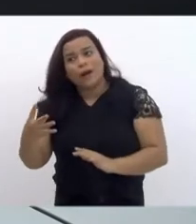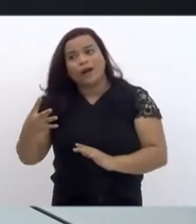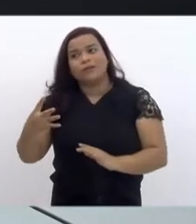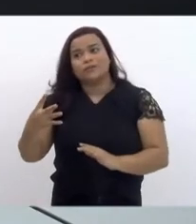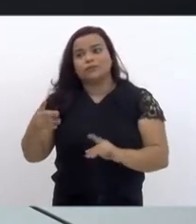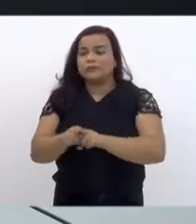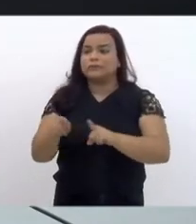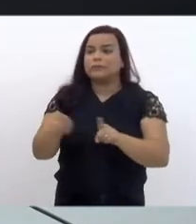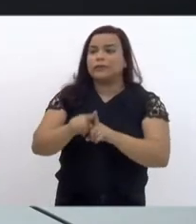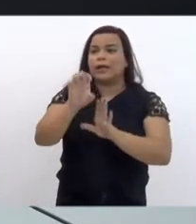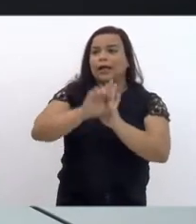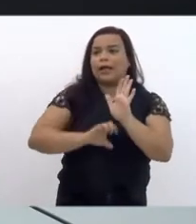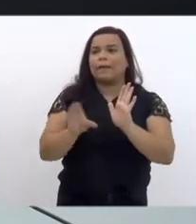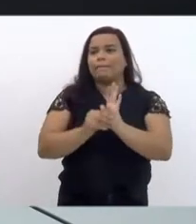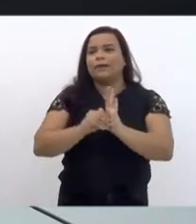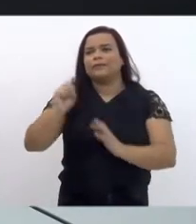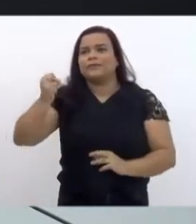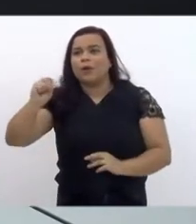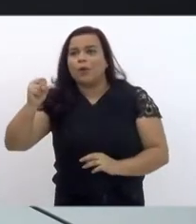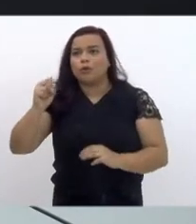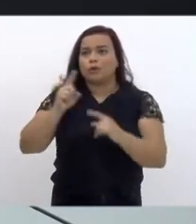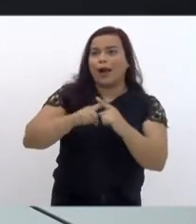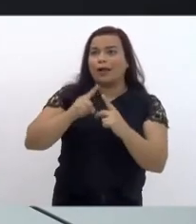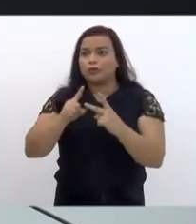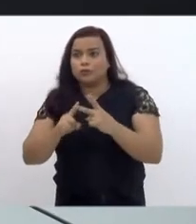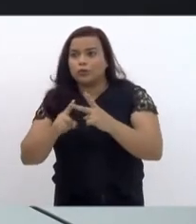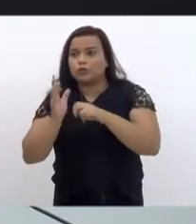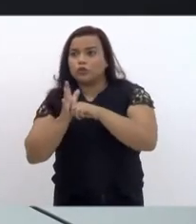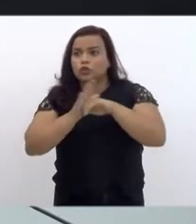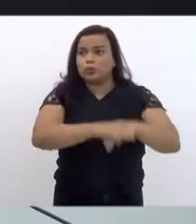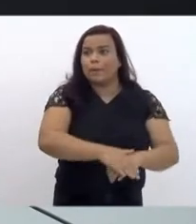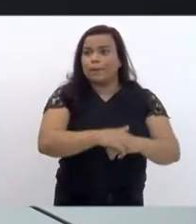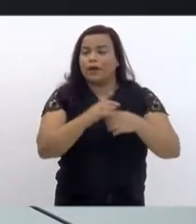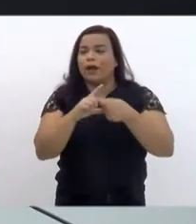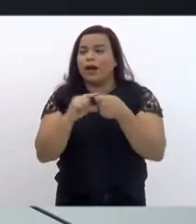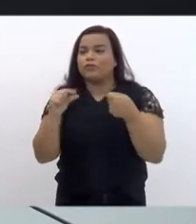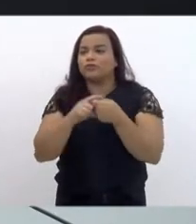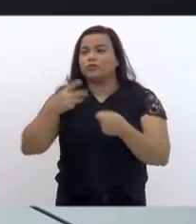emenda 8, e ambas são supressivas ao artigo 3º.